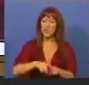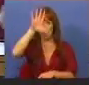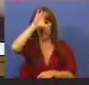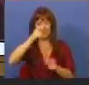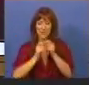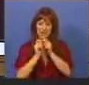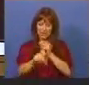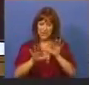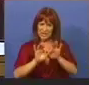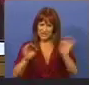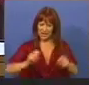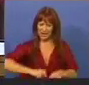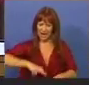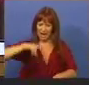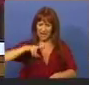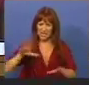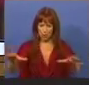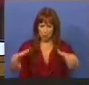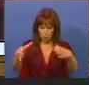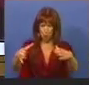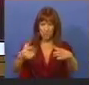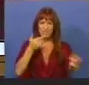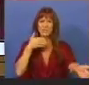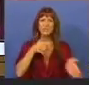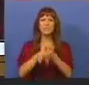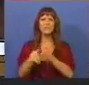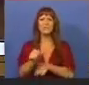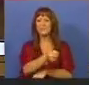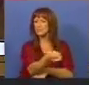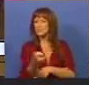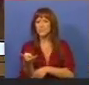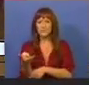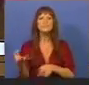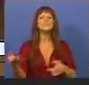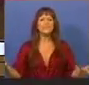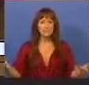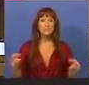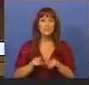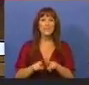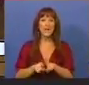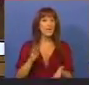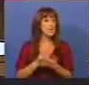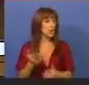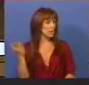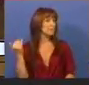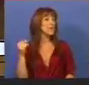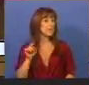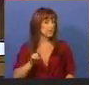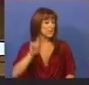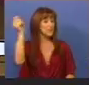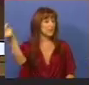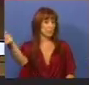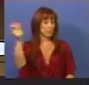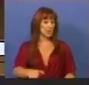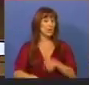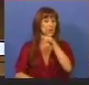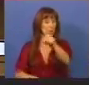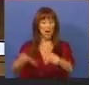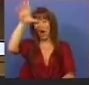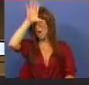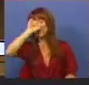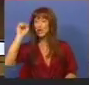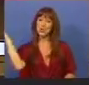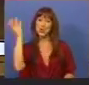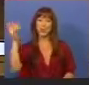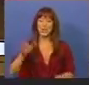define como riqueza coletiva a explorar, é só esperar o dia em que o Ministro